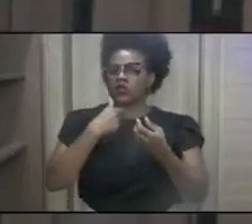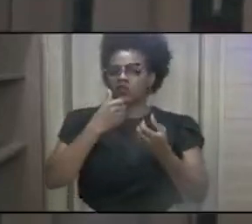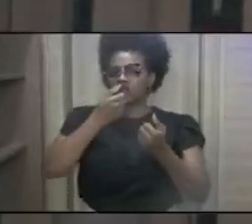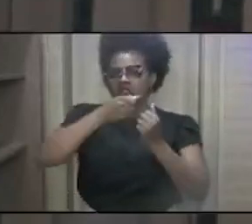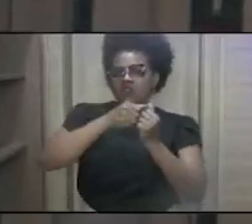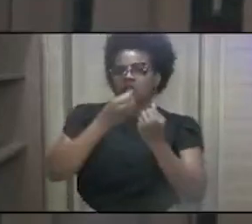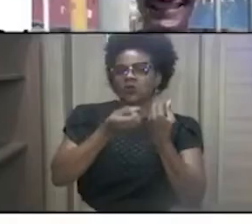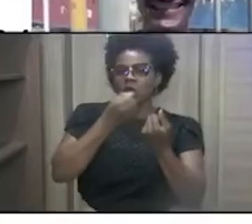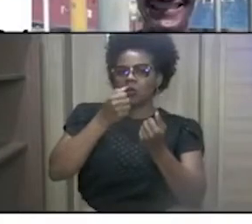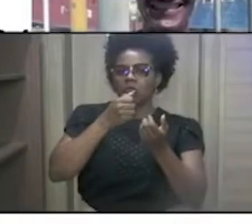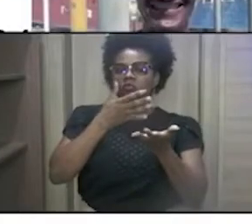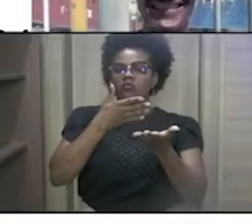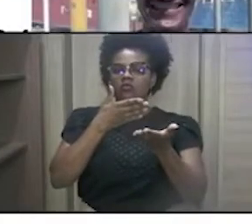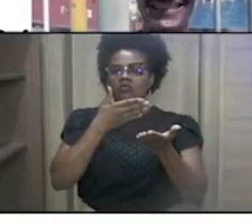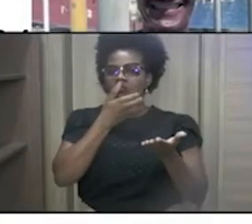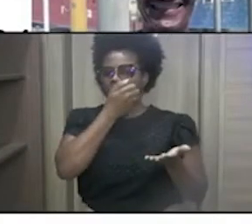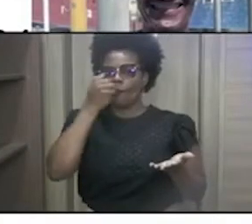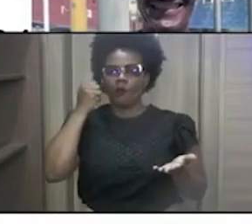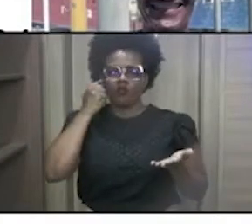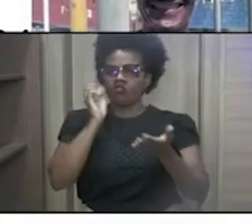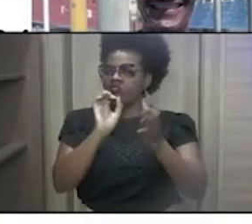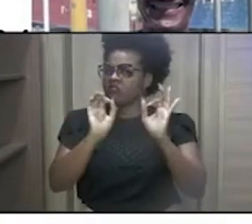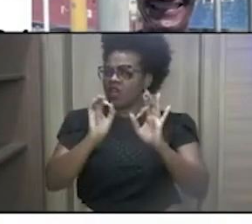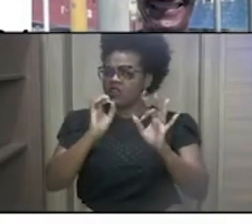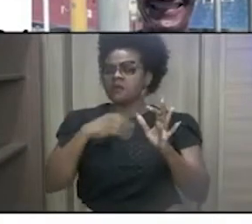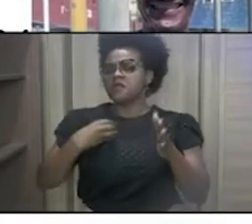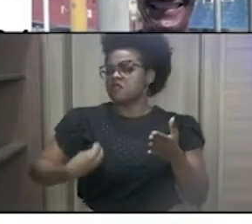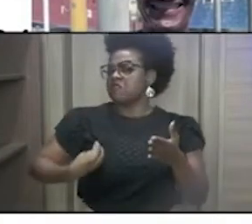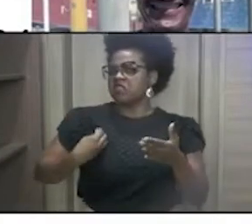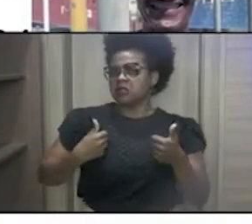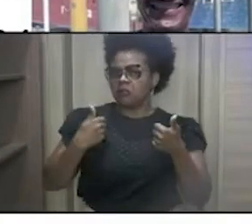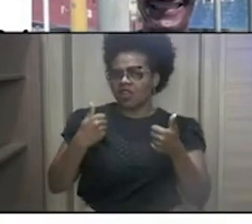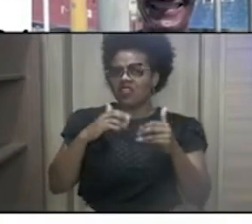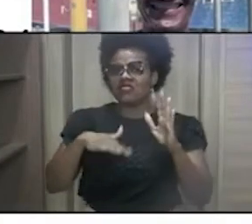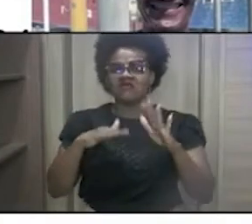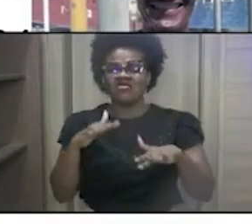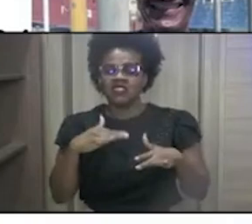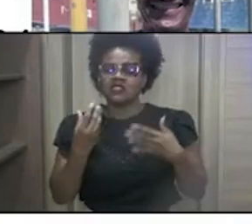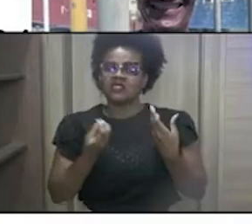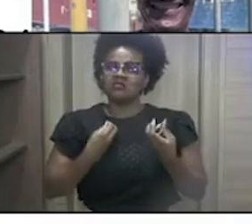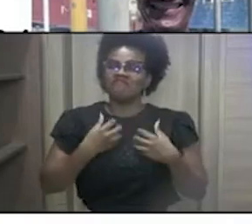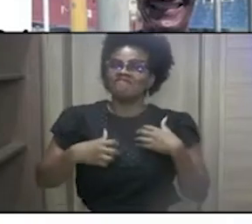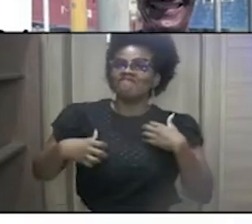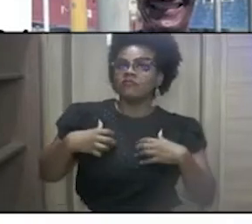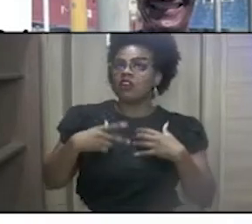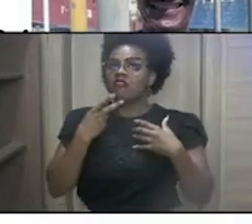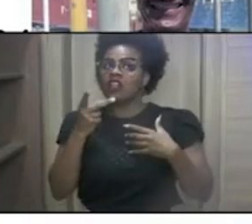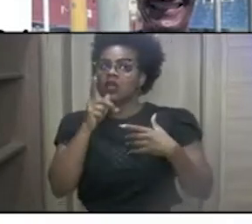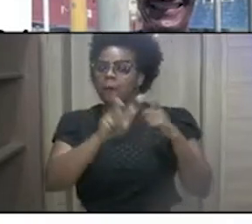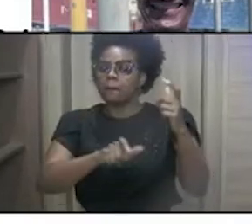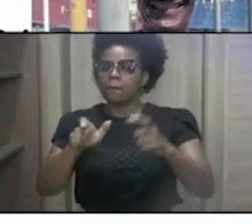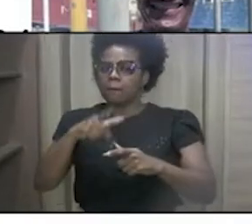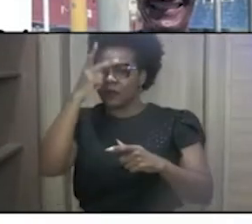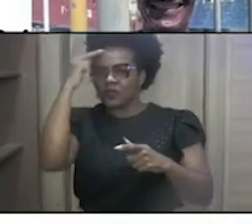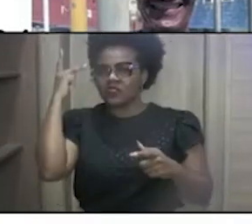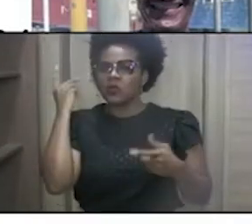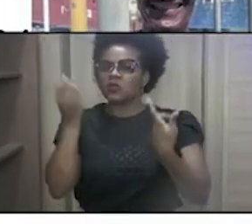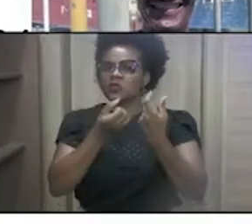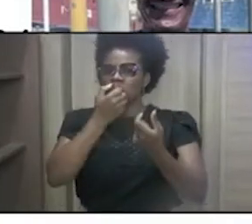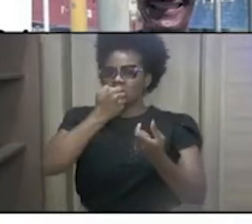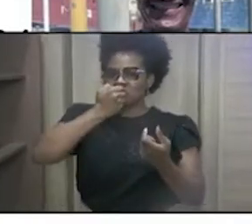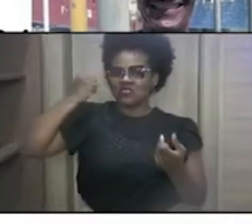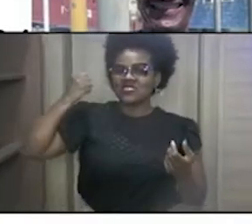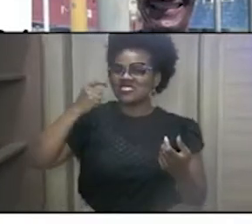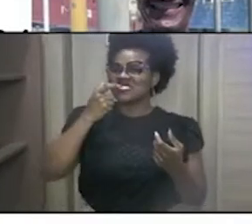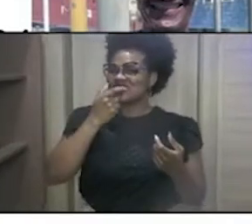durante o meu percurso, minha trajetória de vida, o que me dá talvez um certo desconforto em falar sobre pessoas que foram mutiladas em sua